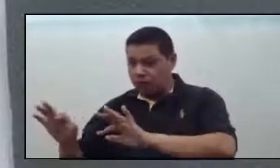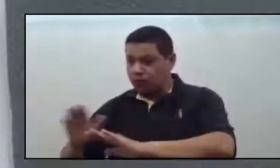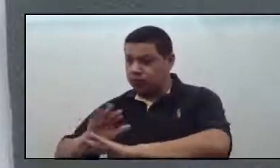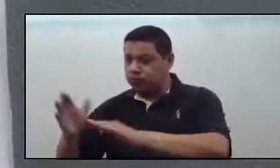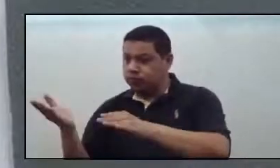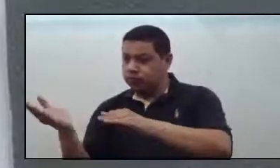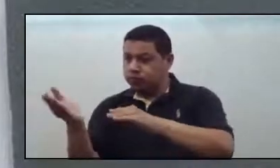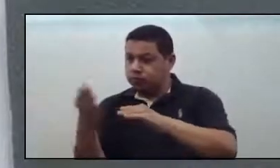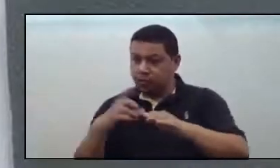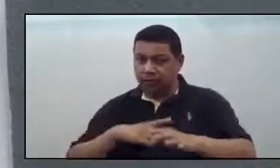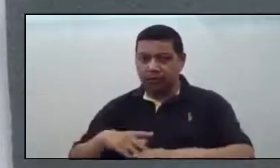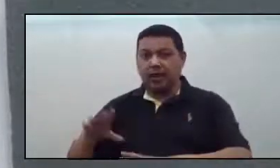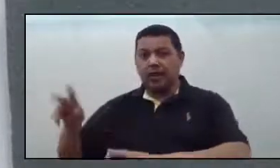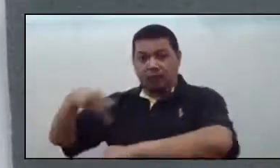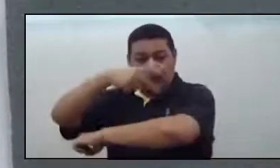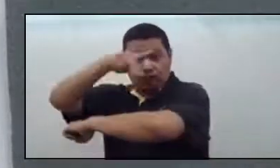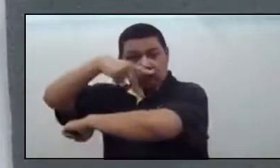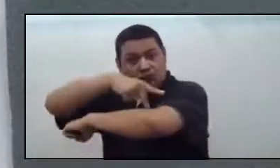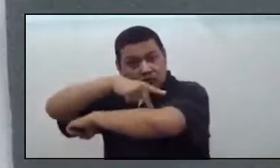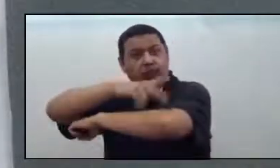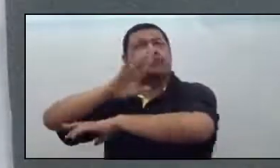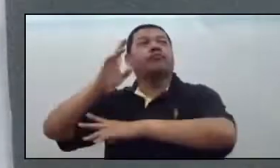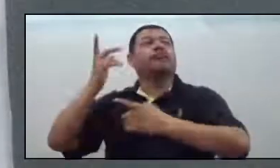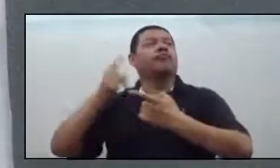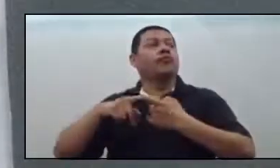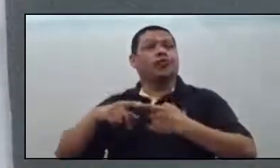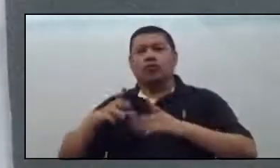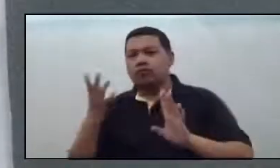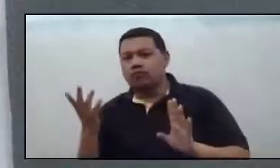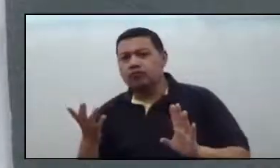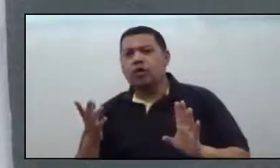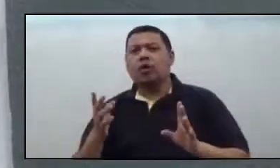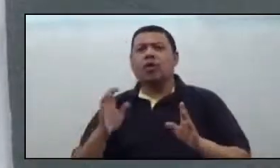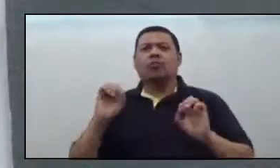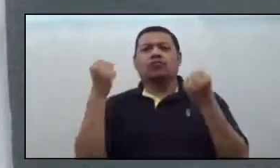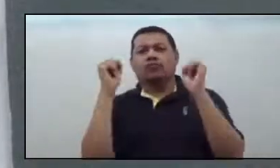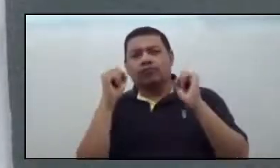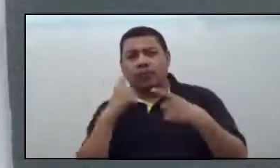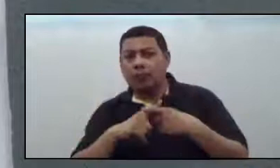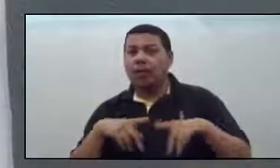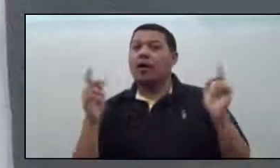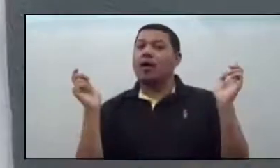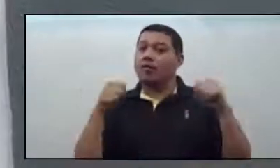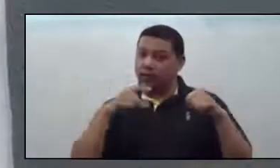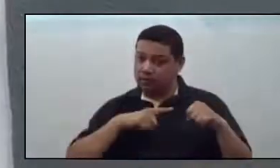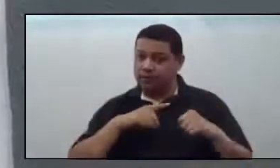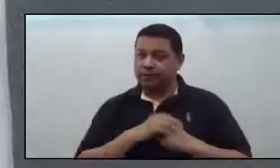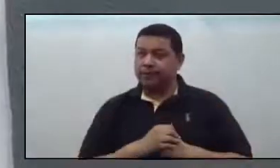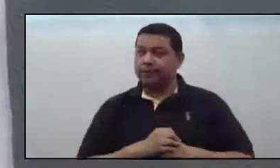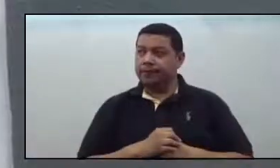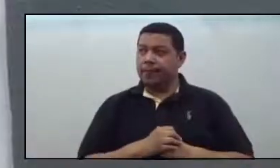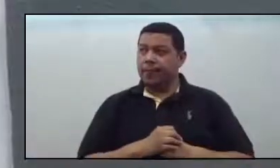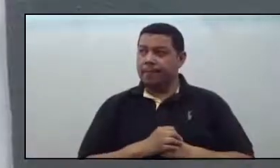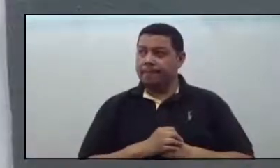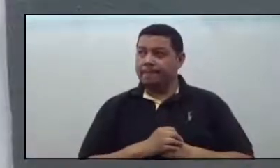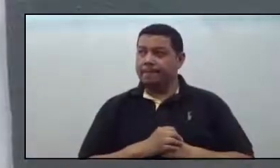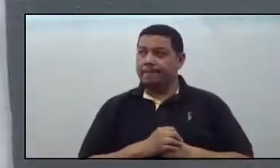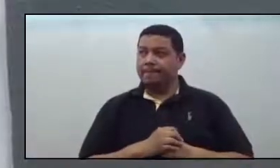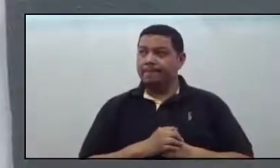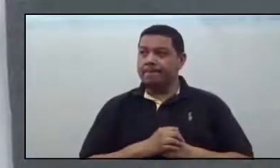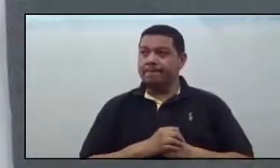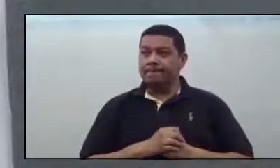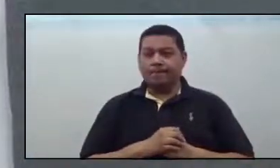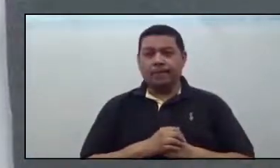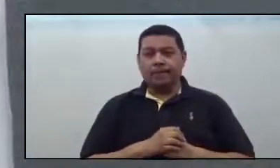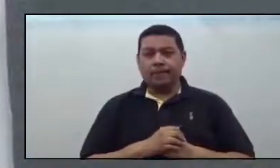de lazer, uma praça, um parque, para que realmente aquele espaço venha a ser ocupado de uma maneira que